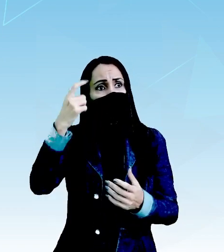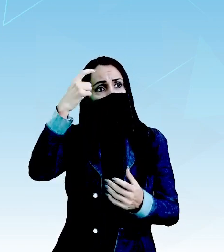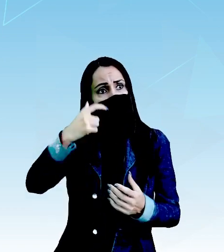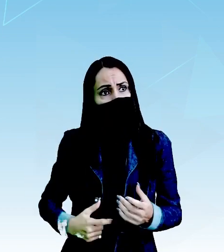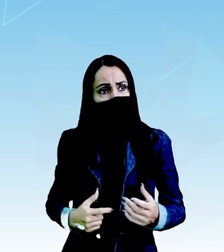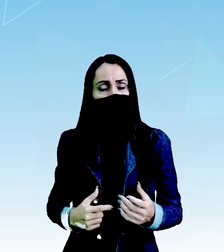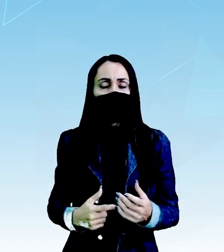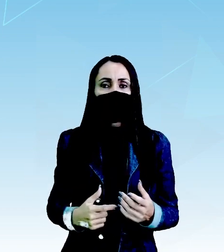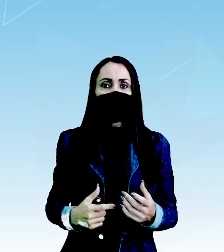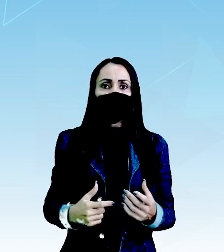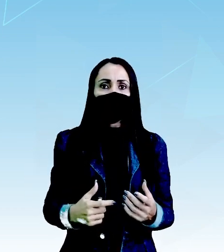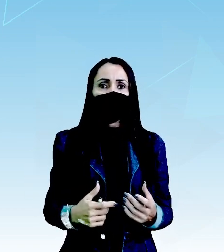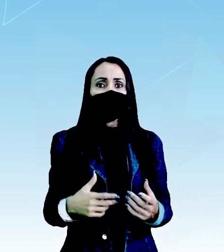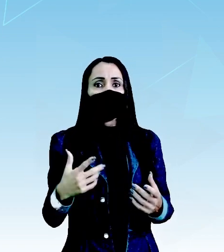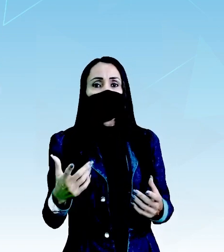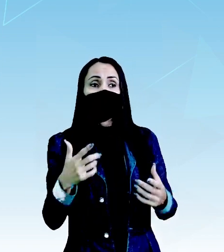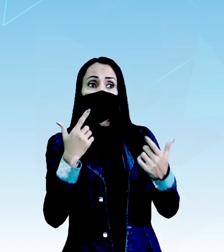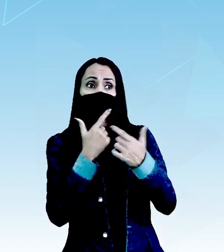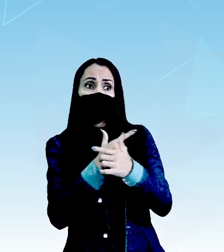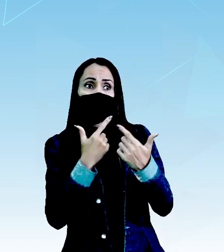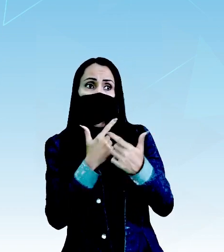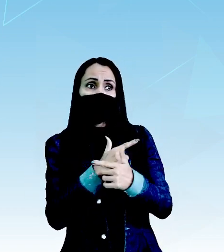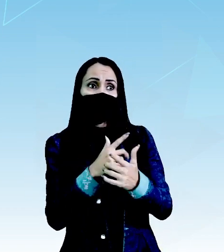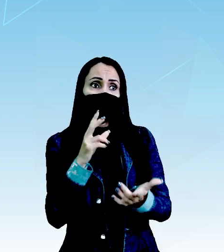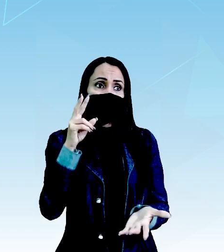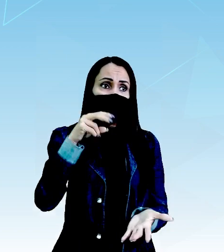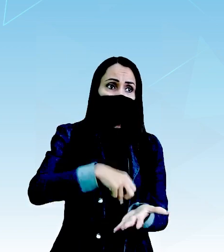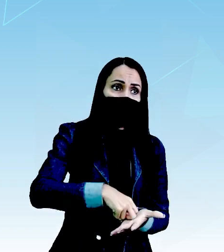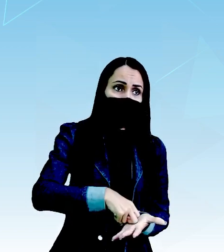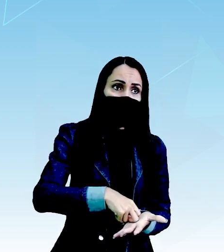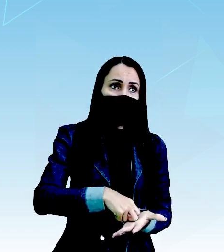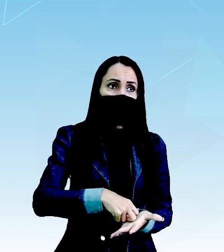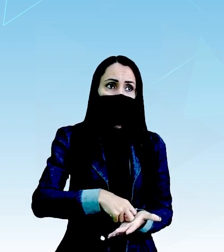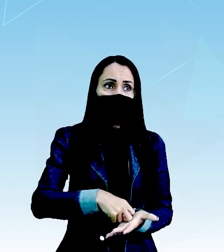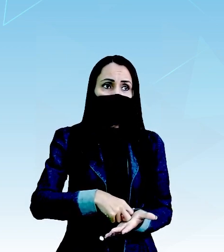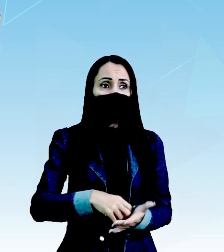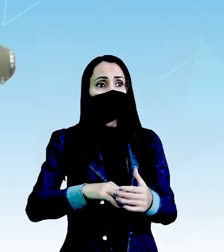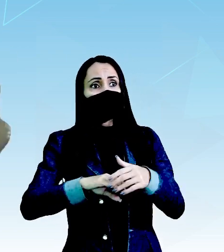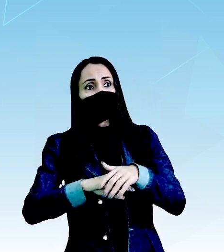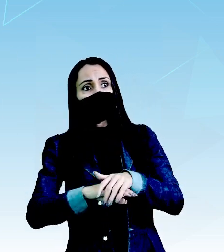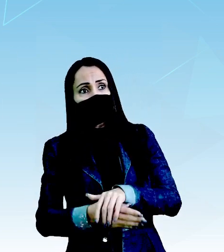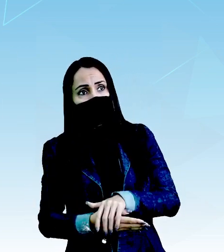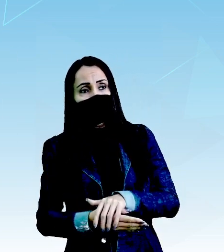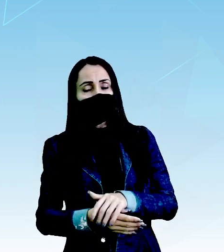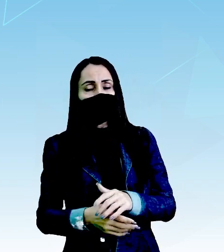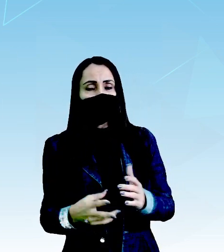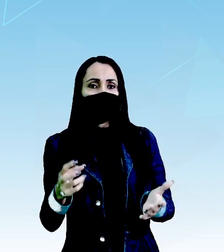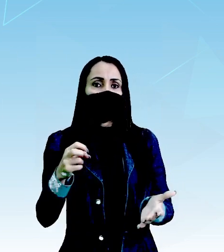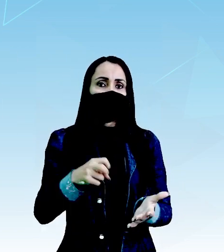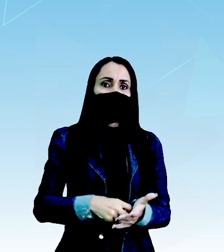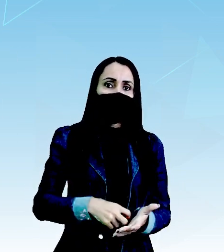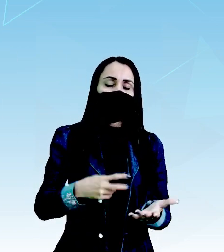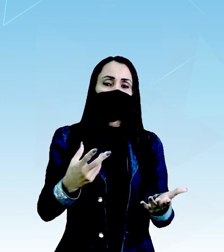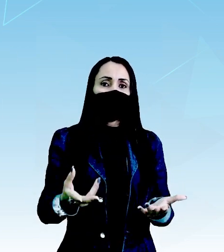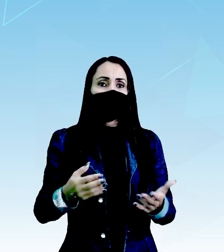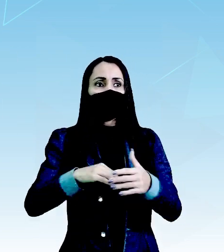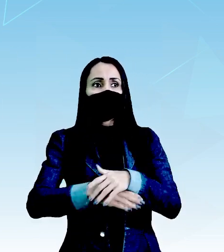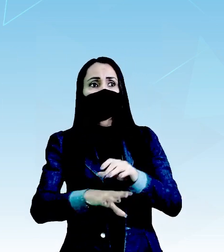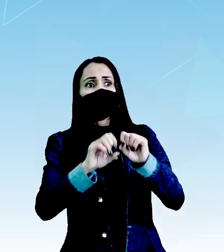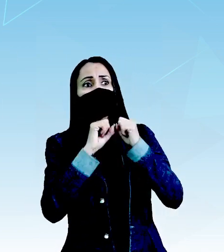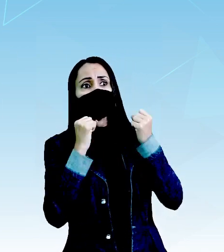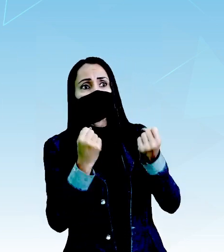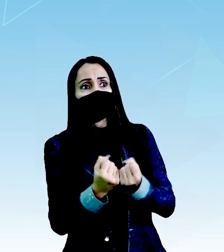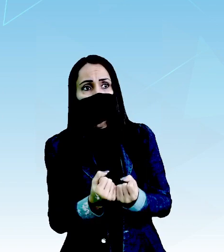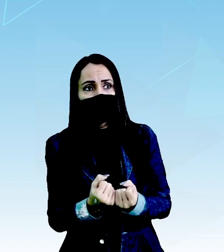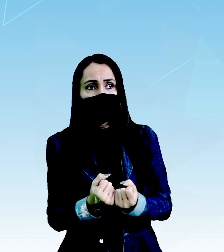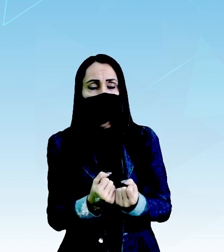moralizante, ou seja, rir, castigar, um costume, castigar um hábito social para